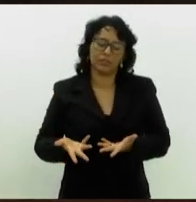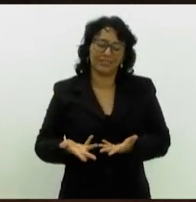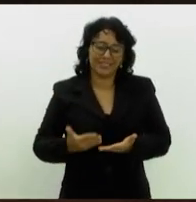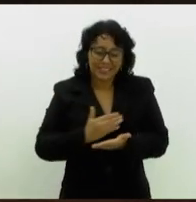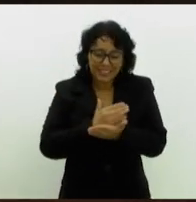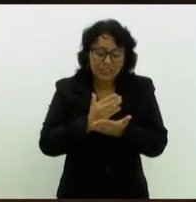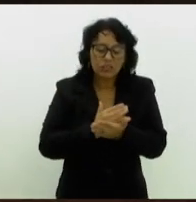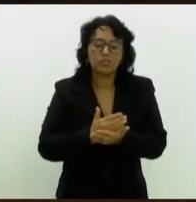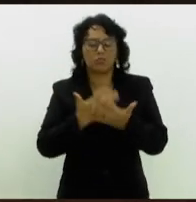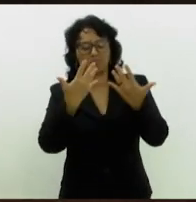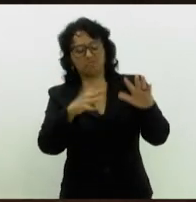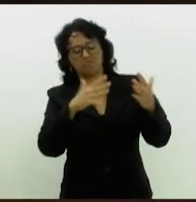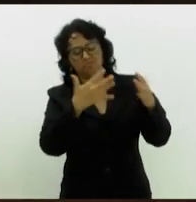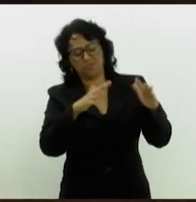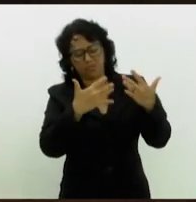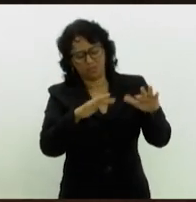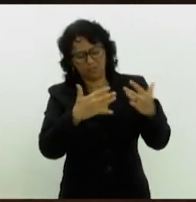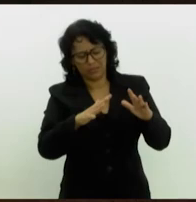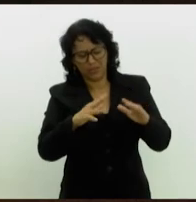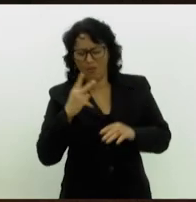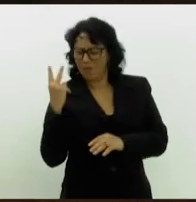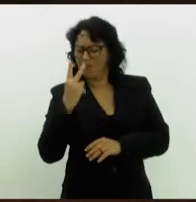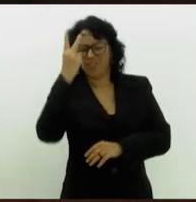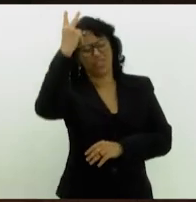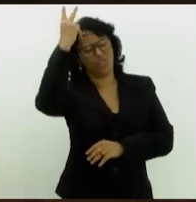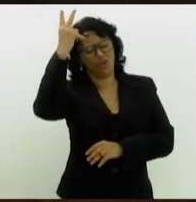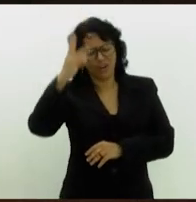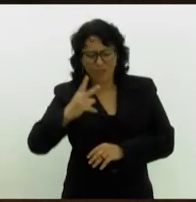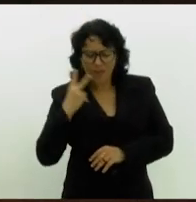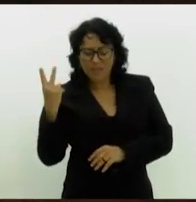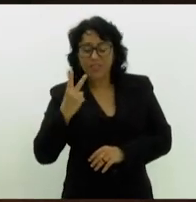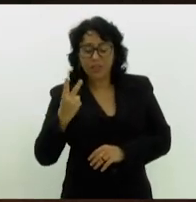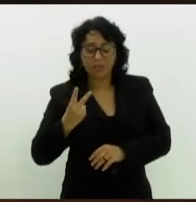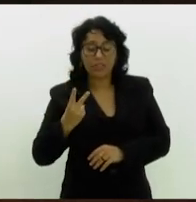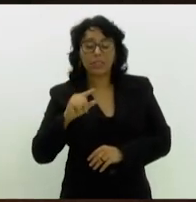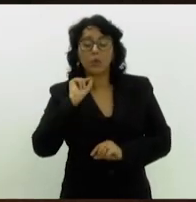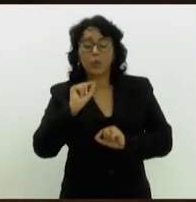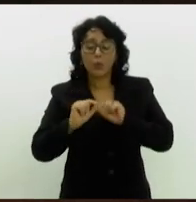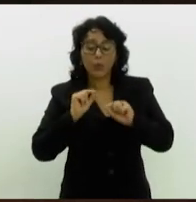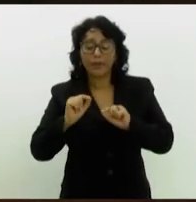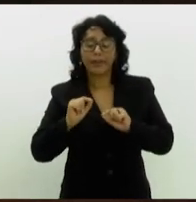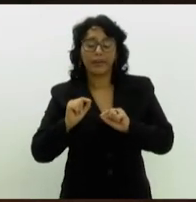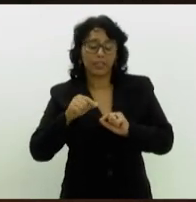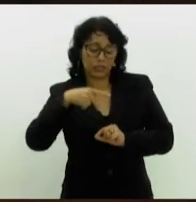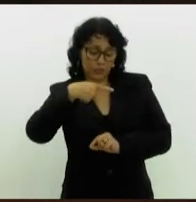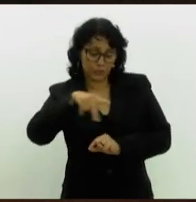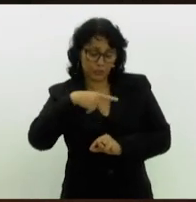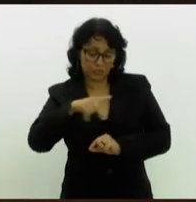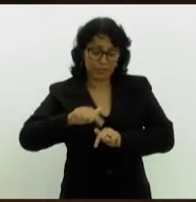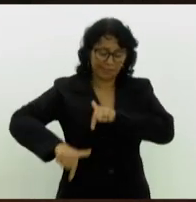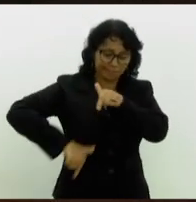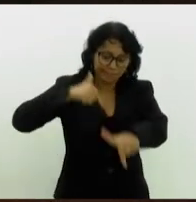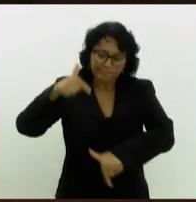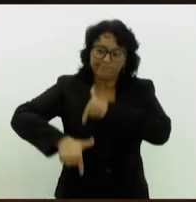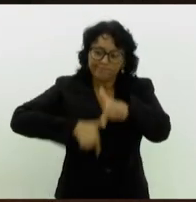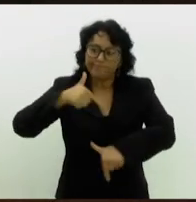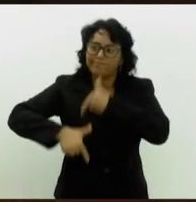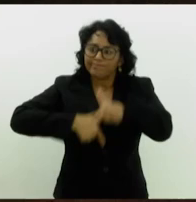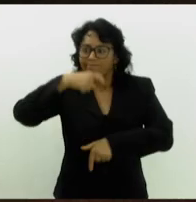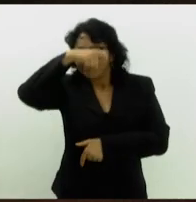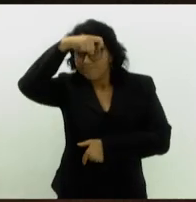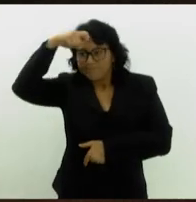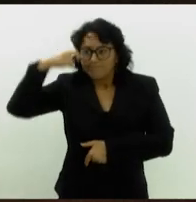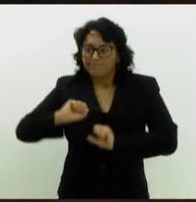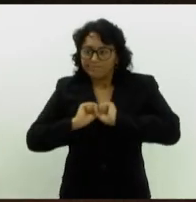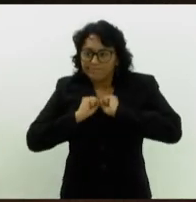Saúdo pelo feito eu sei que isso é uma vitória do seu mandato eu estarei também algo que é muito do coração de vossa excelência que é a